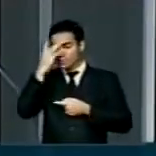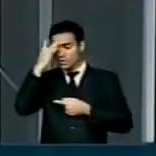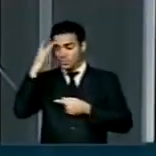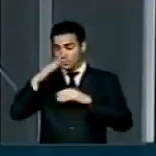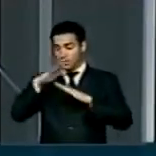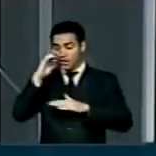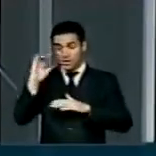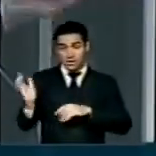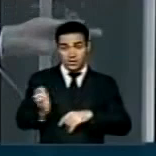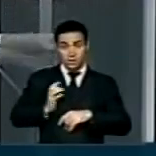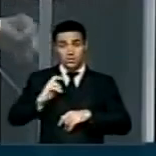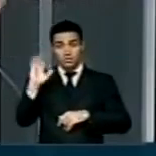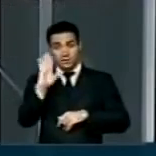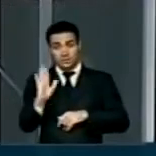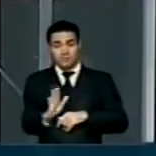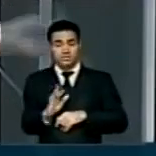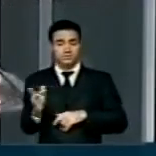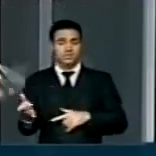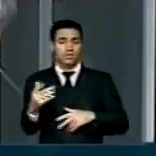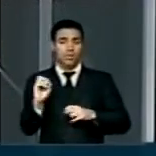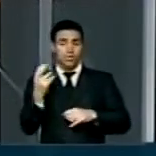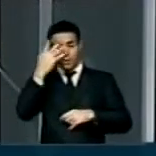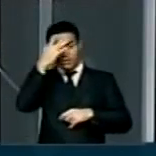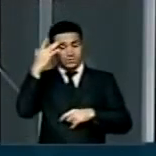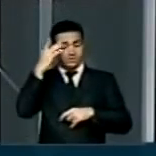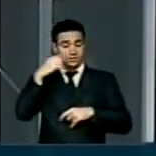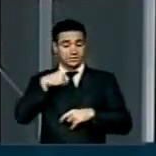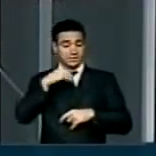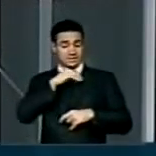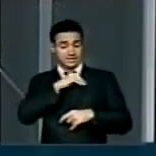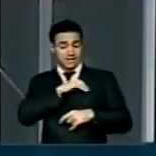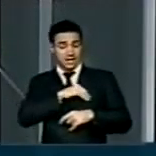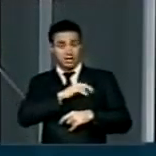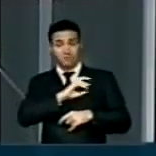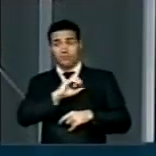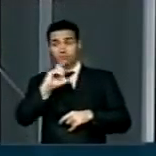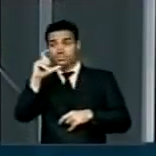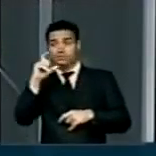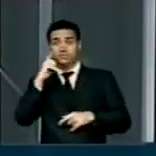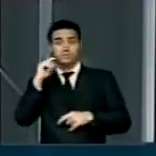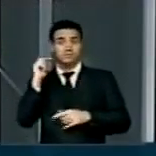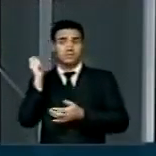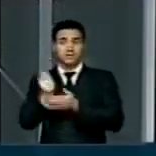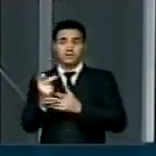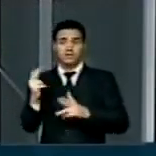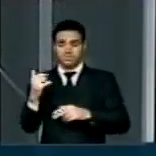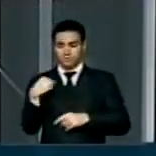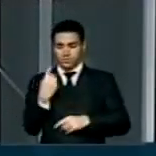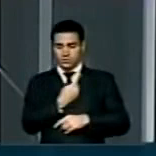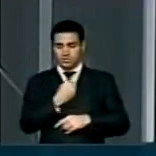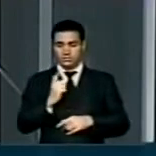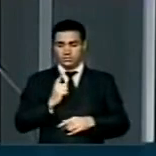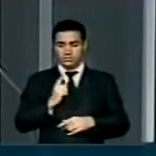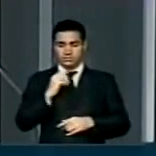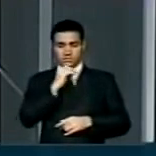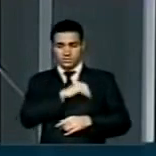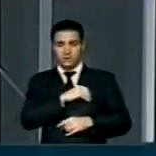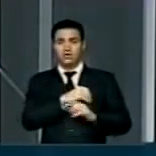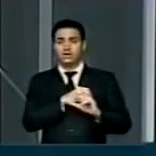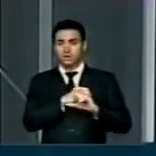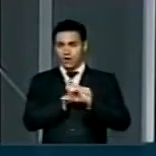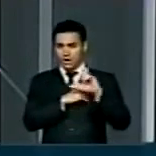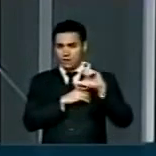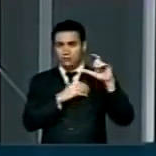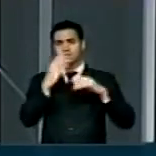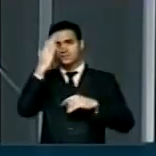rico do Brasil, ou a pessoa que ganha um salário alto e etc. Que nem nós, deputados. Nós temos um salário relativamente alto, embora